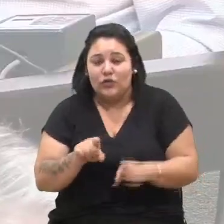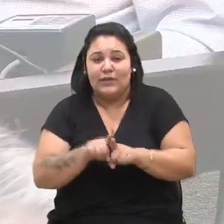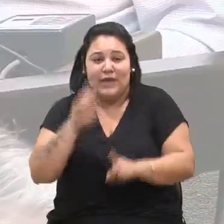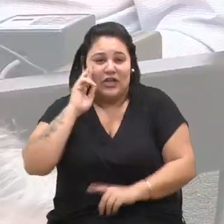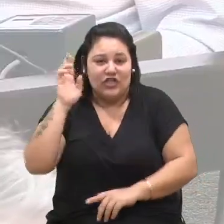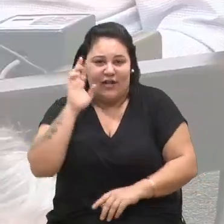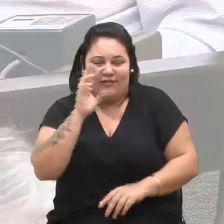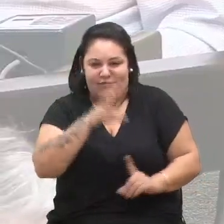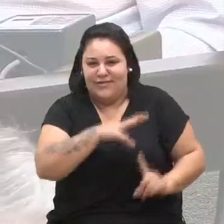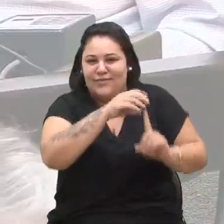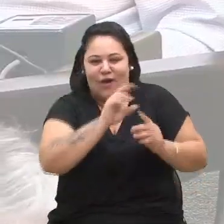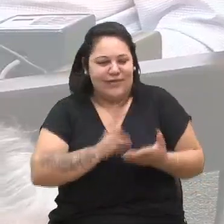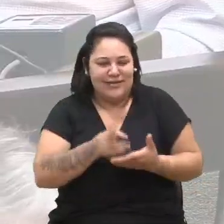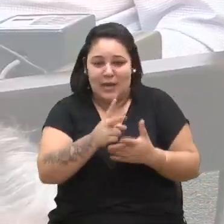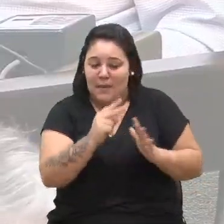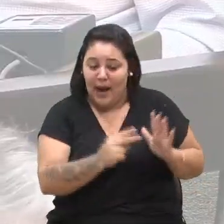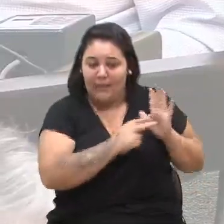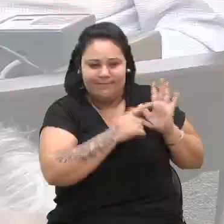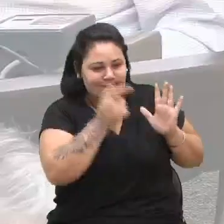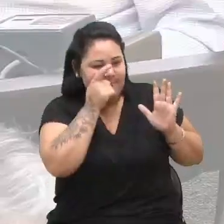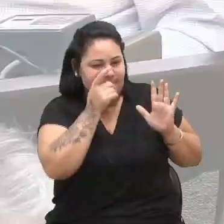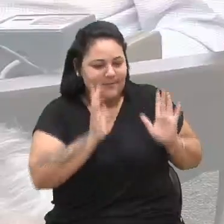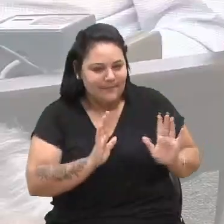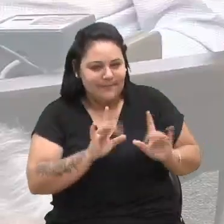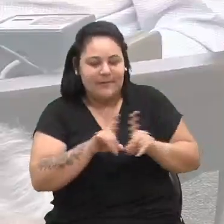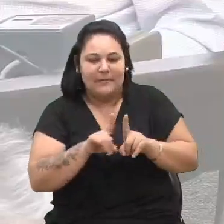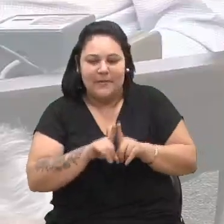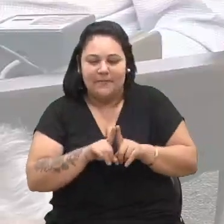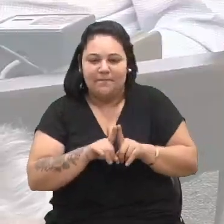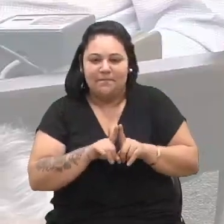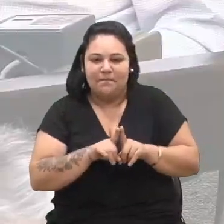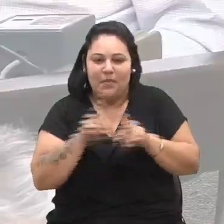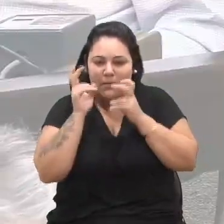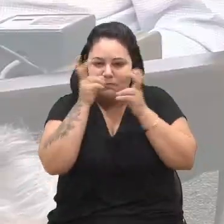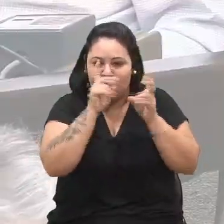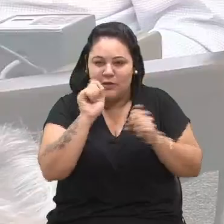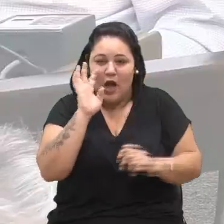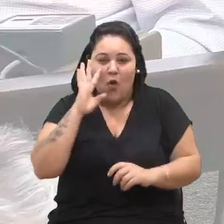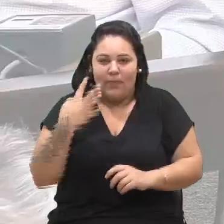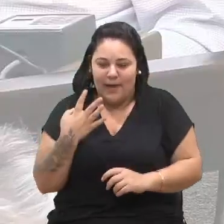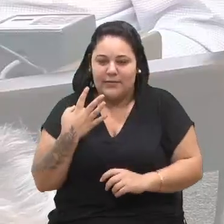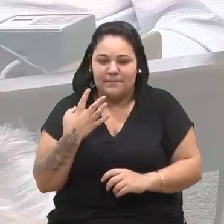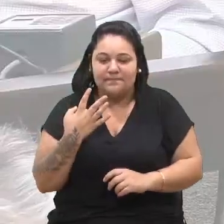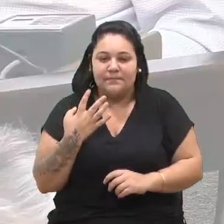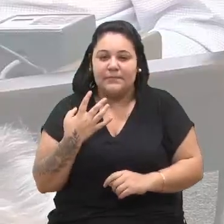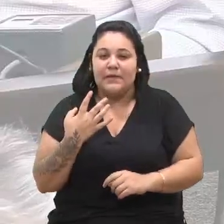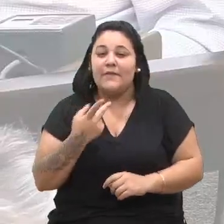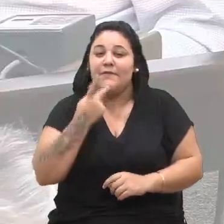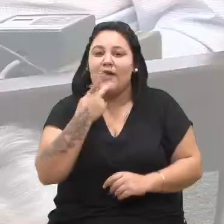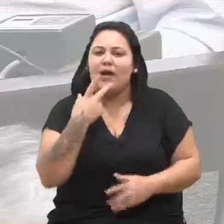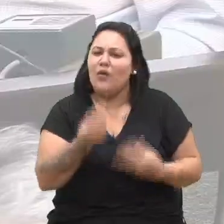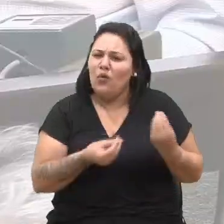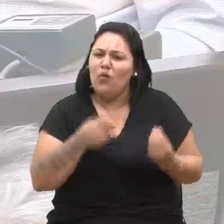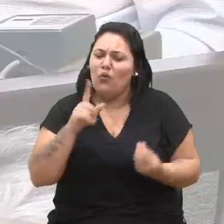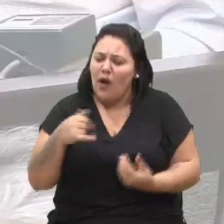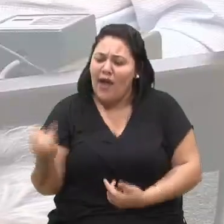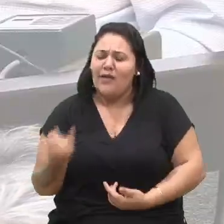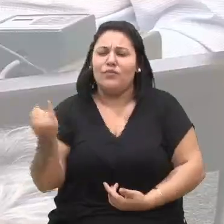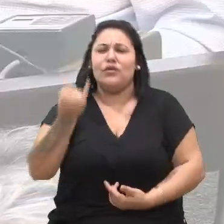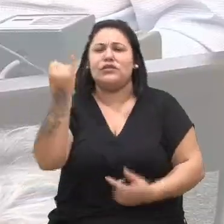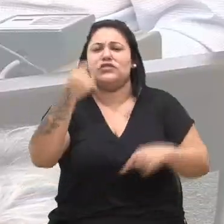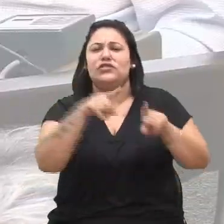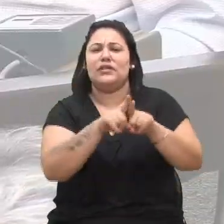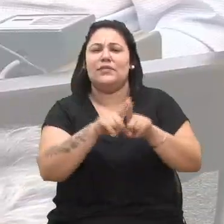está sempre atenta, vereador Felipe, para essas situações do hospital, e dizer o quanto é importante